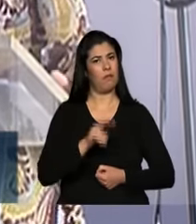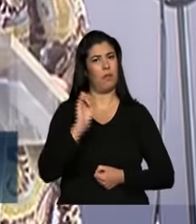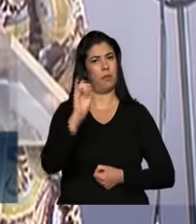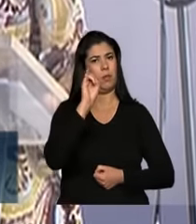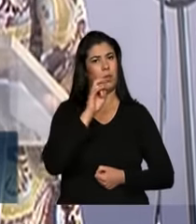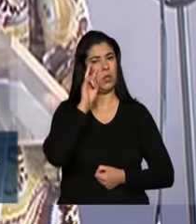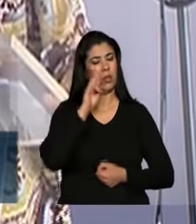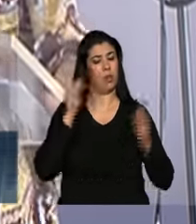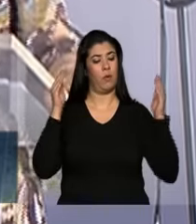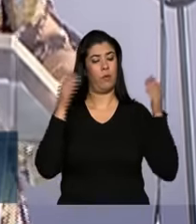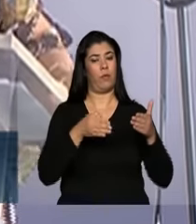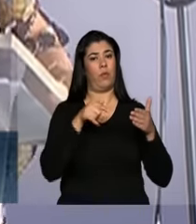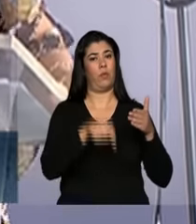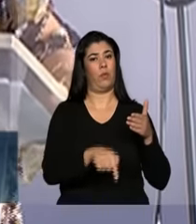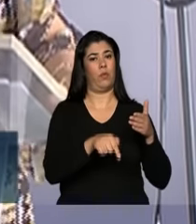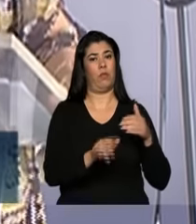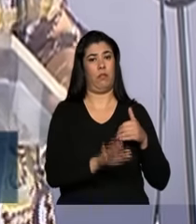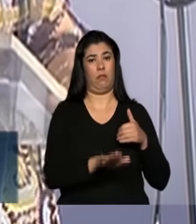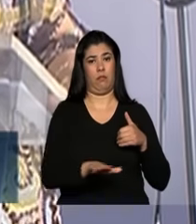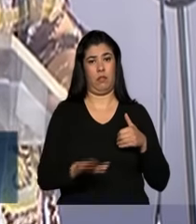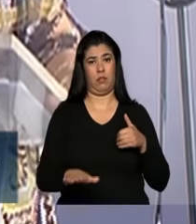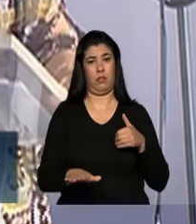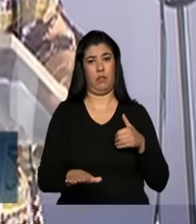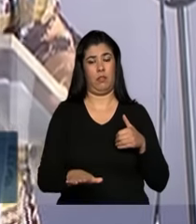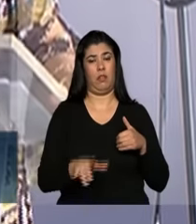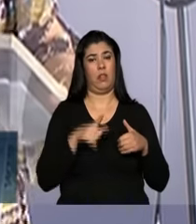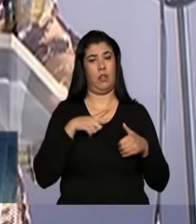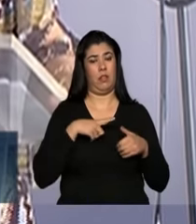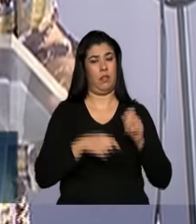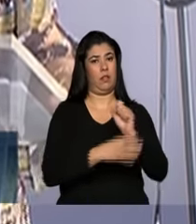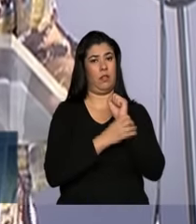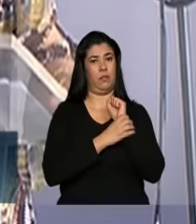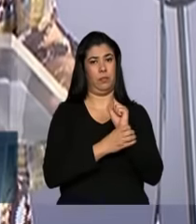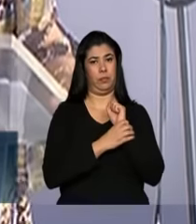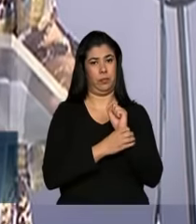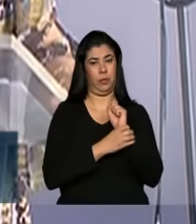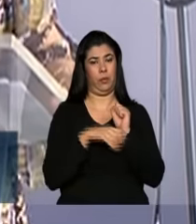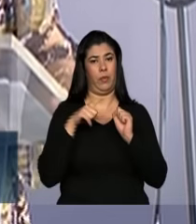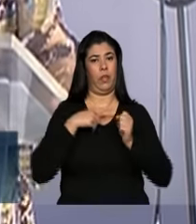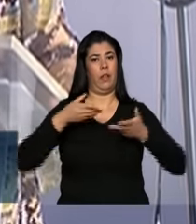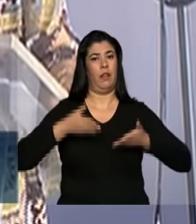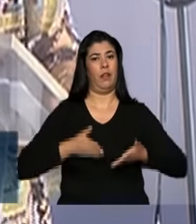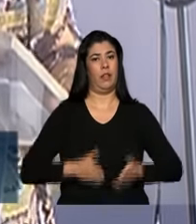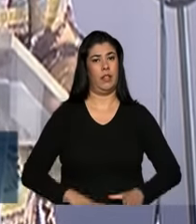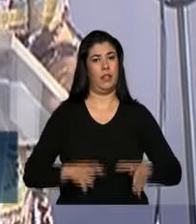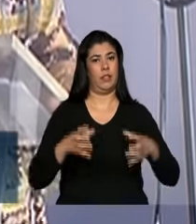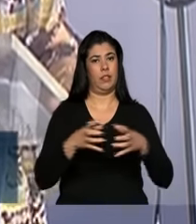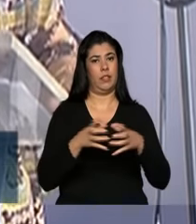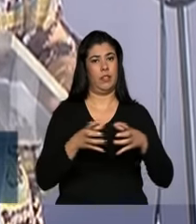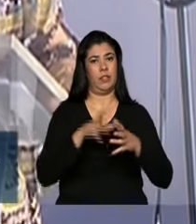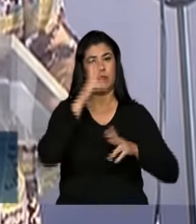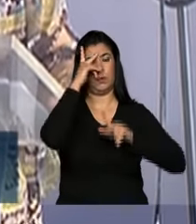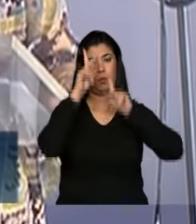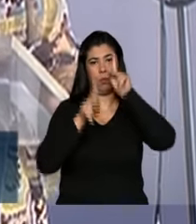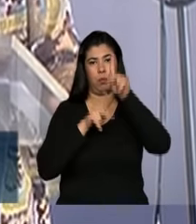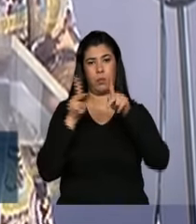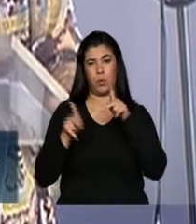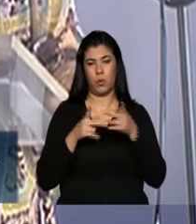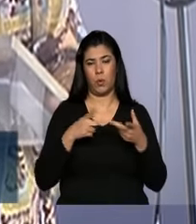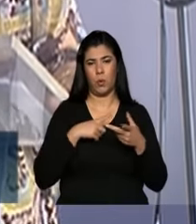crianças e garantir que uma criança que venha da classe popular tenha a